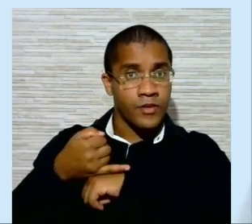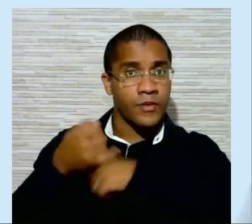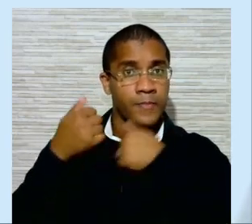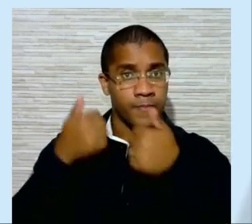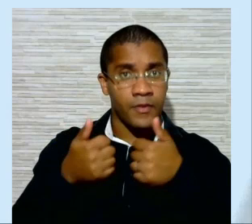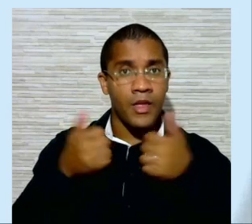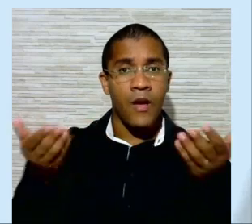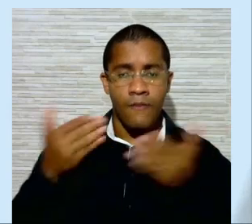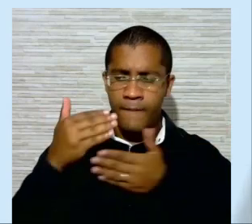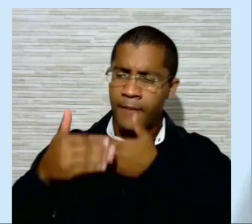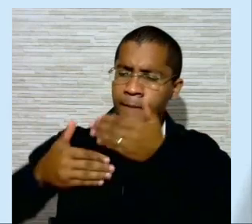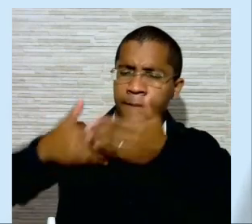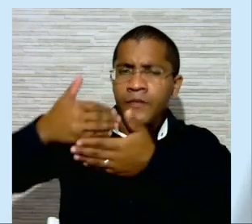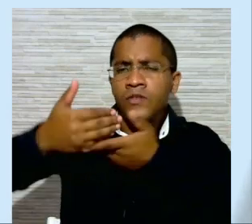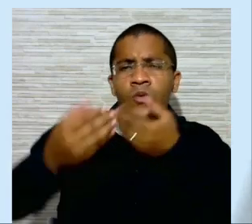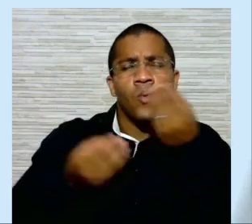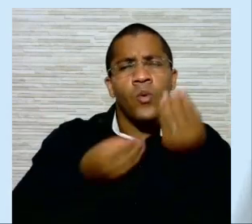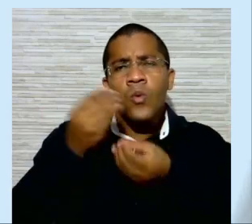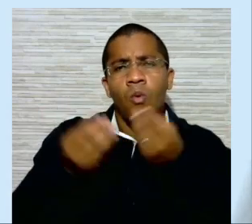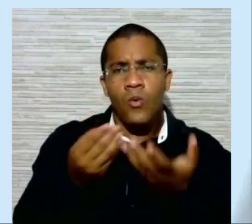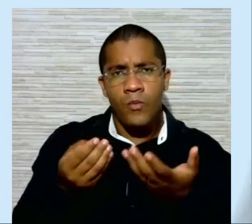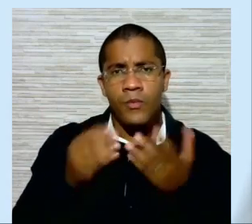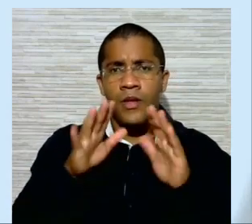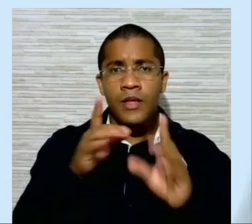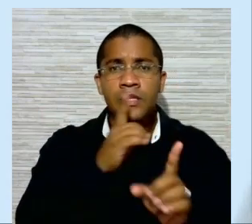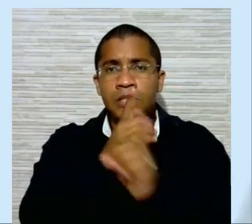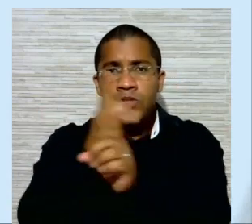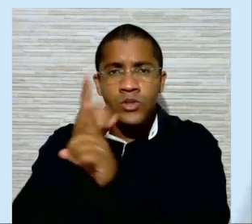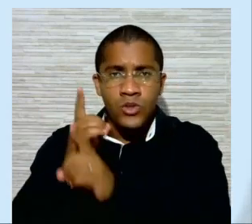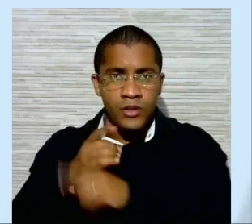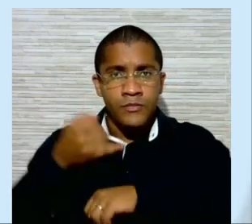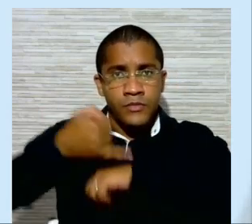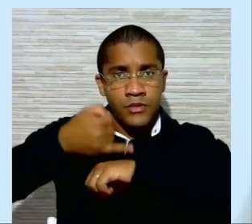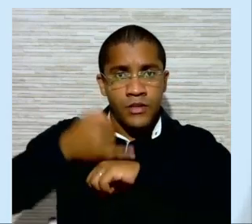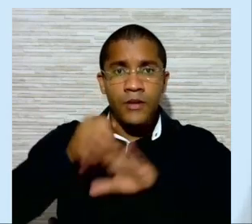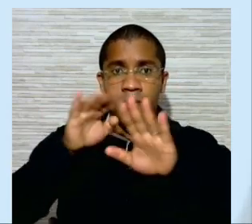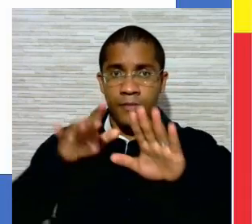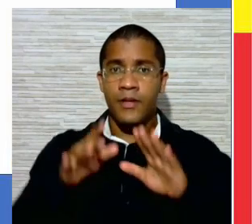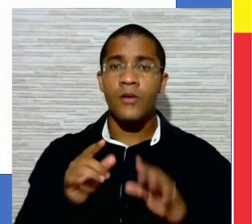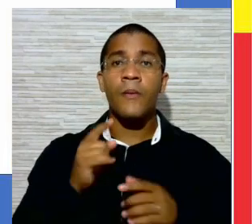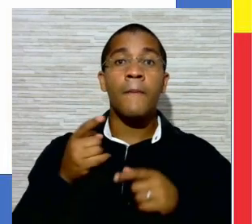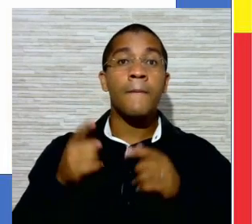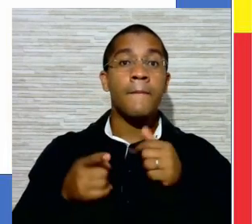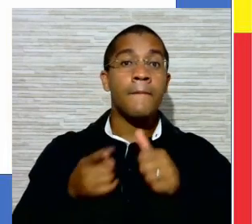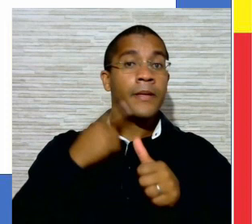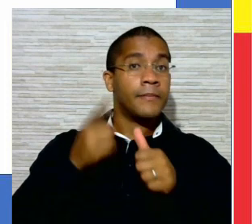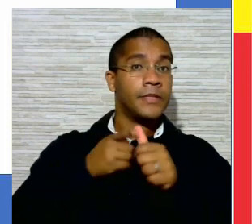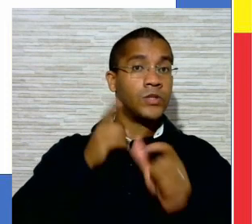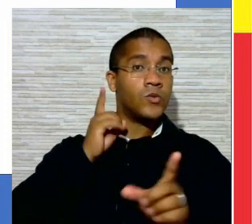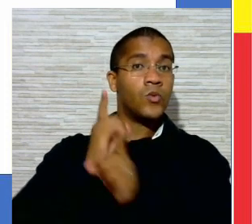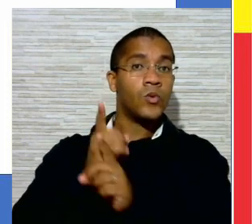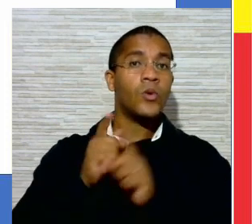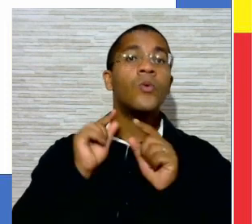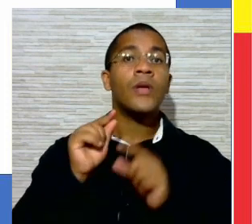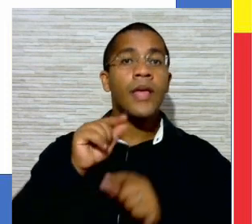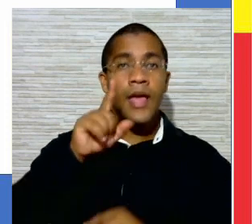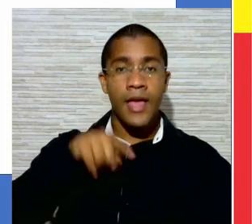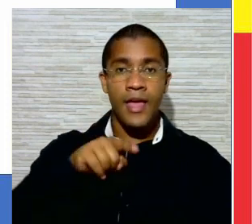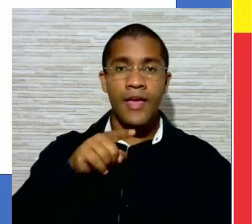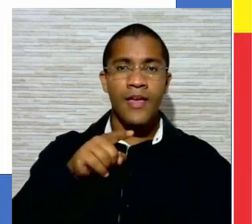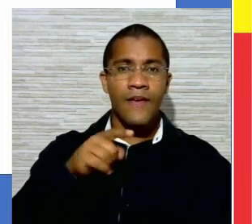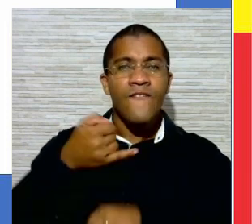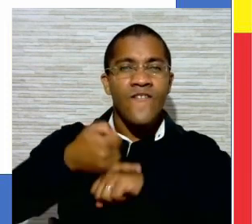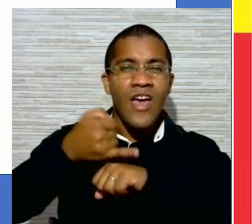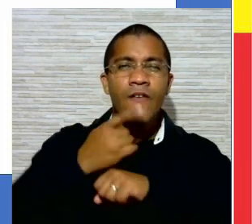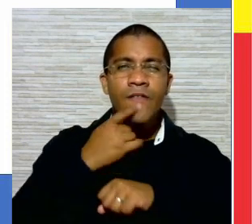acompanhar um pouquinho sobre esse processo de descobrimento dos metais, tá? Então o primeiro metal a ser descoberto, gente, foi o